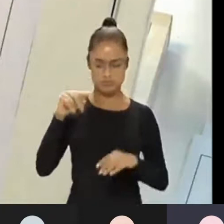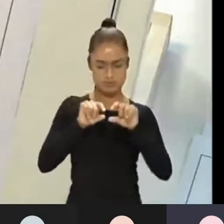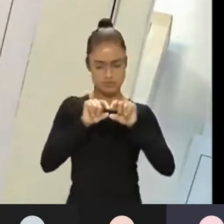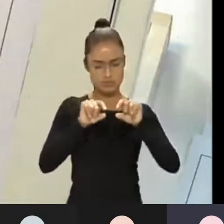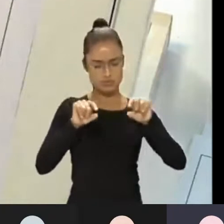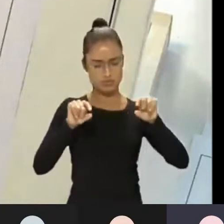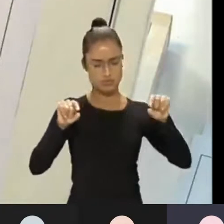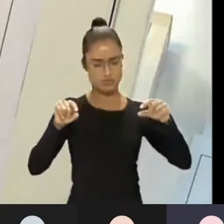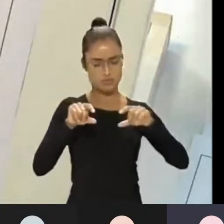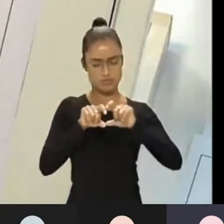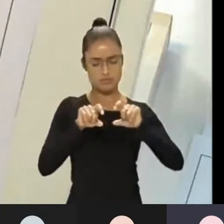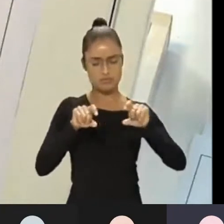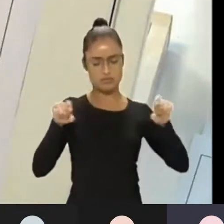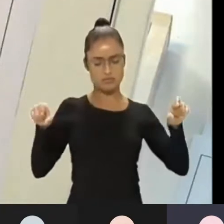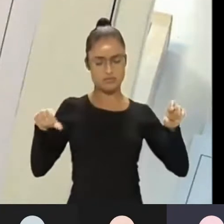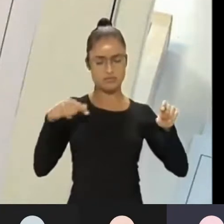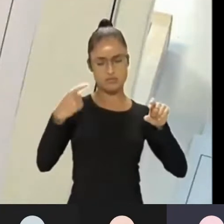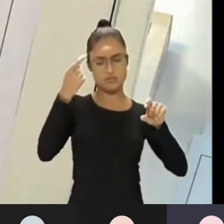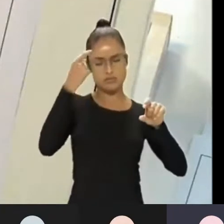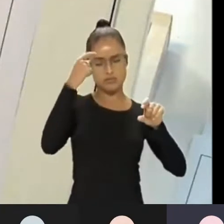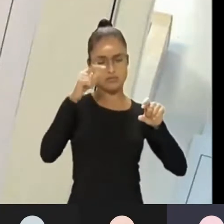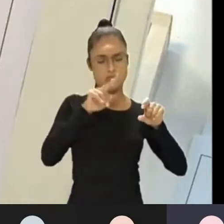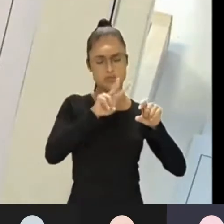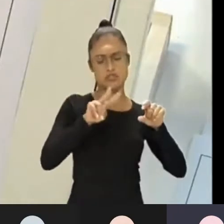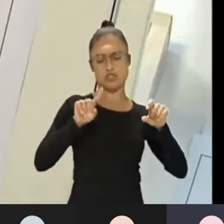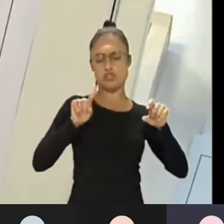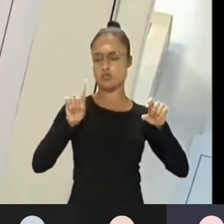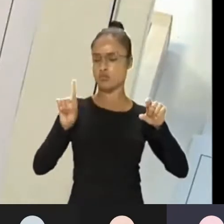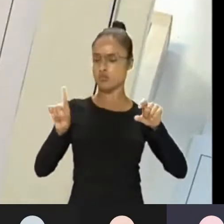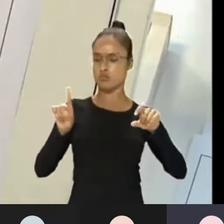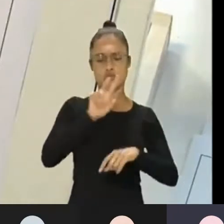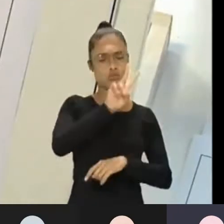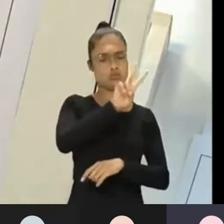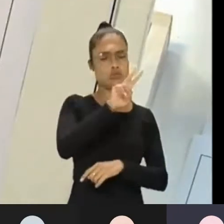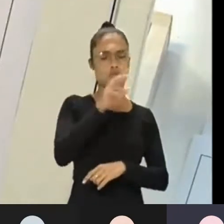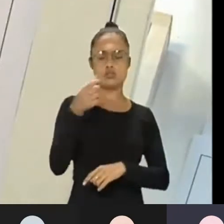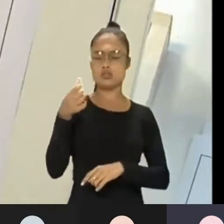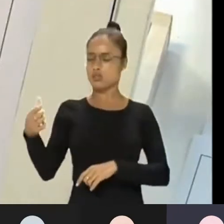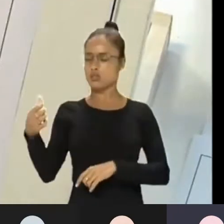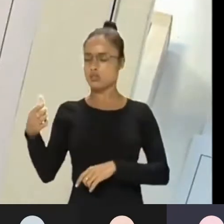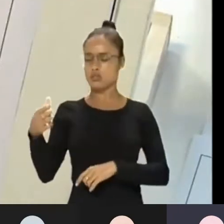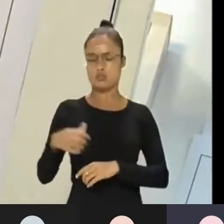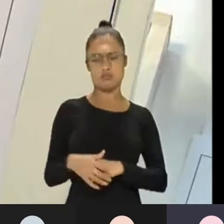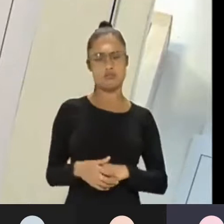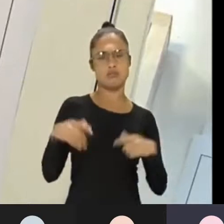como eu medi 2,1, aqui é 2,6. Vamos completar.